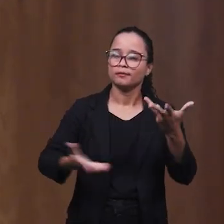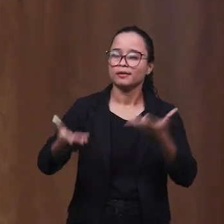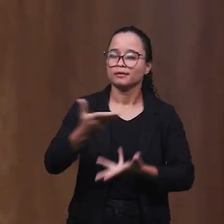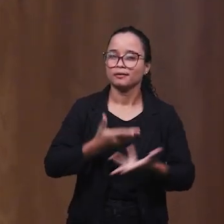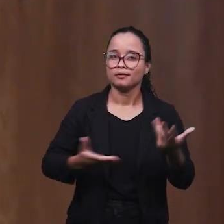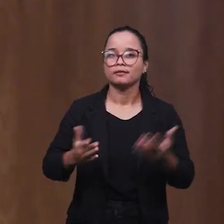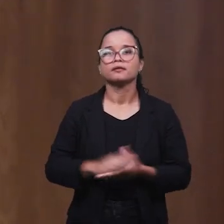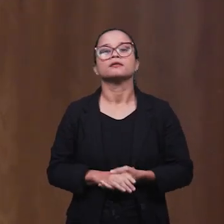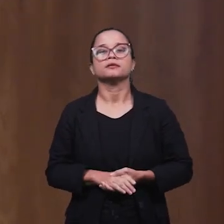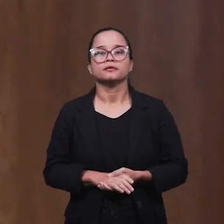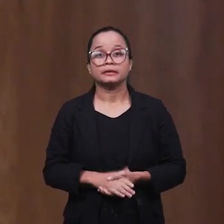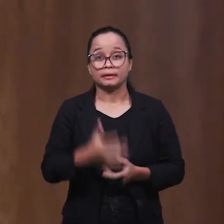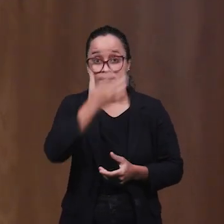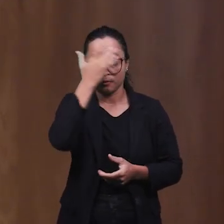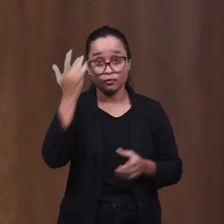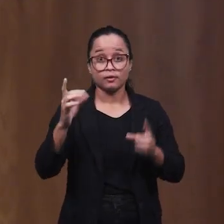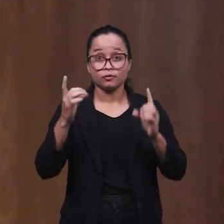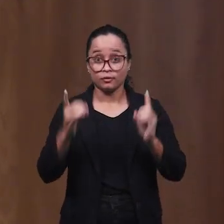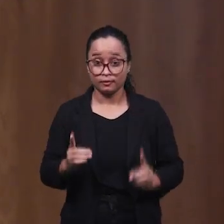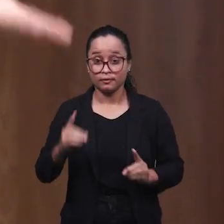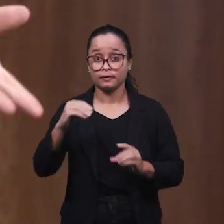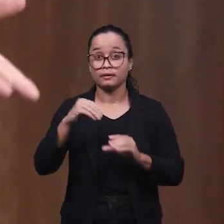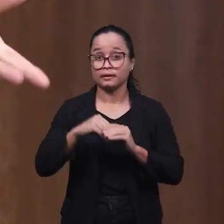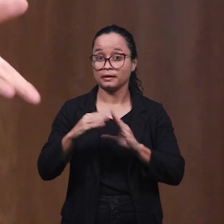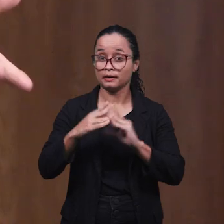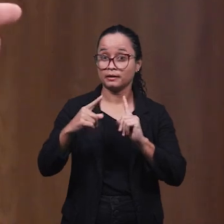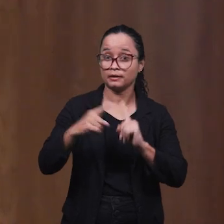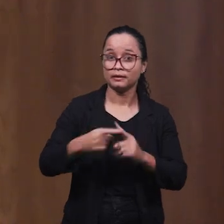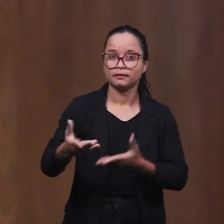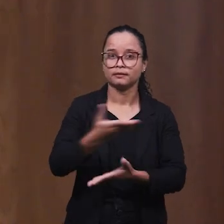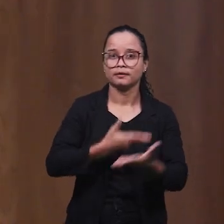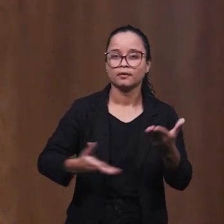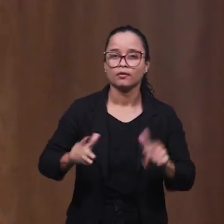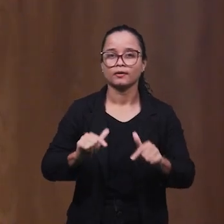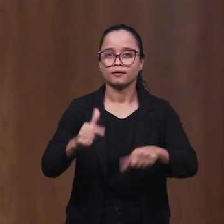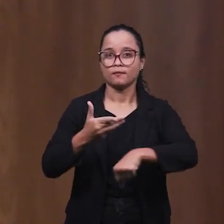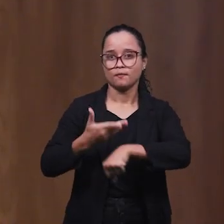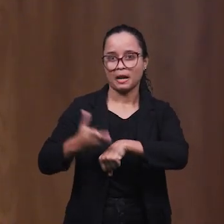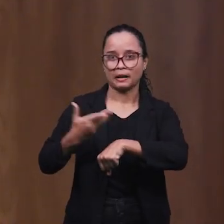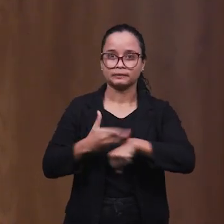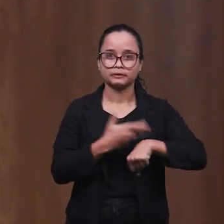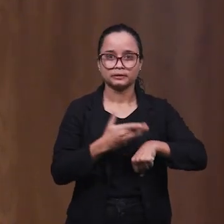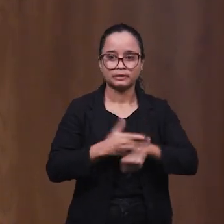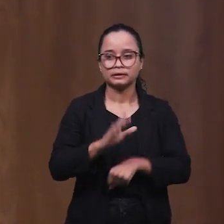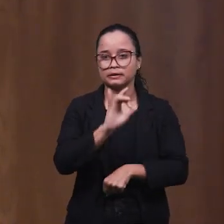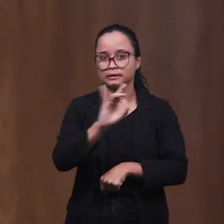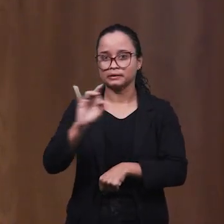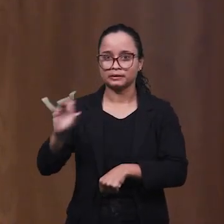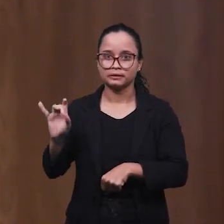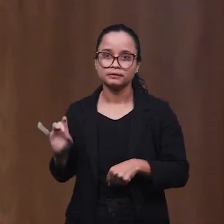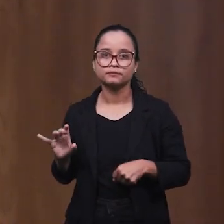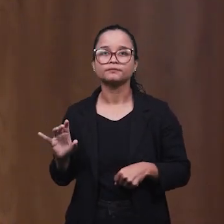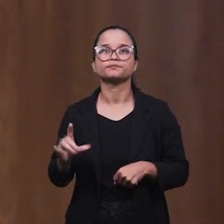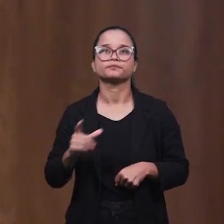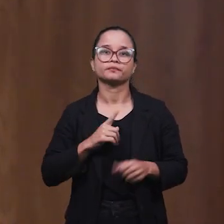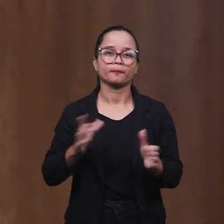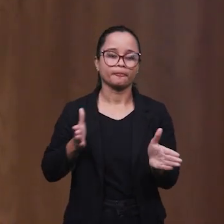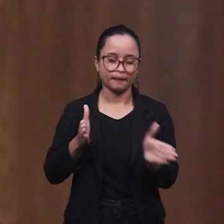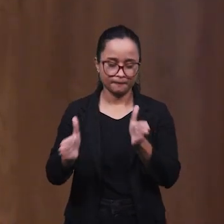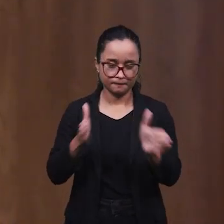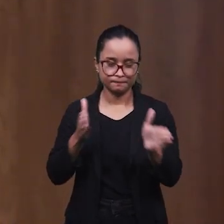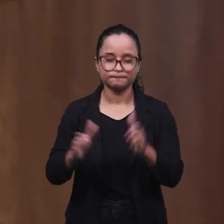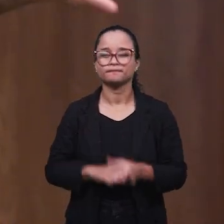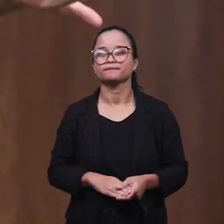pessoas com deficiência na igreja, bem como as medidas práticas que cada um deles fornece para garantir a